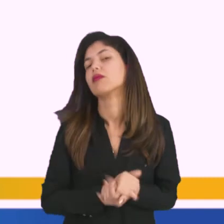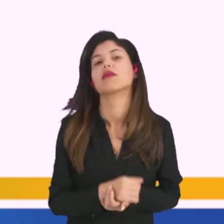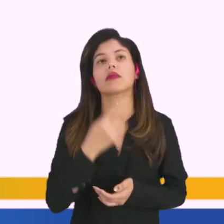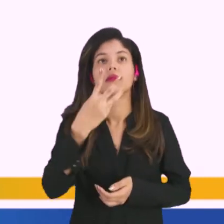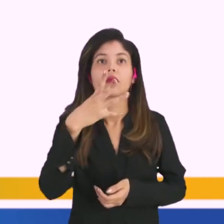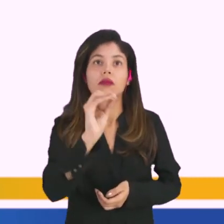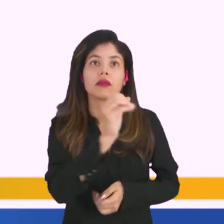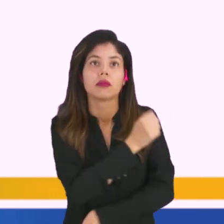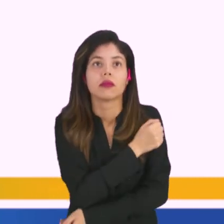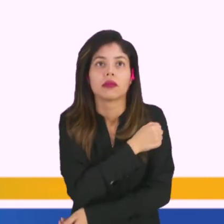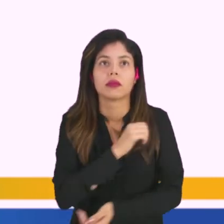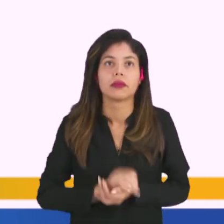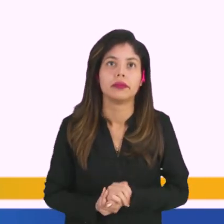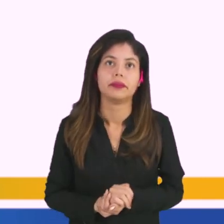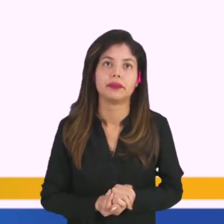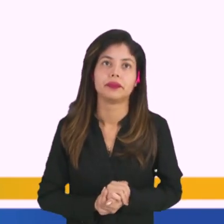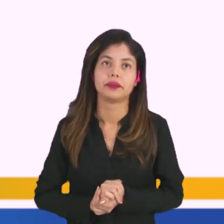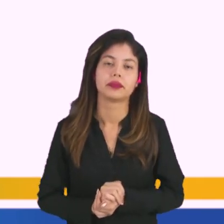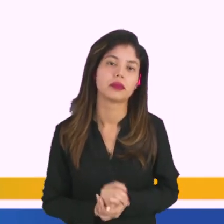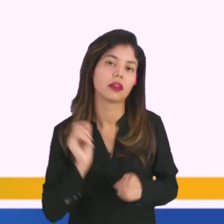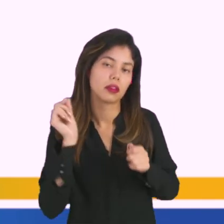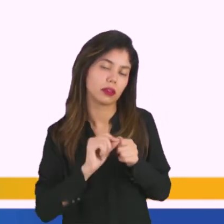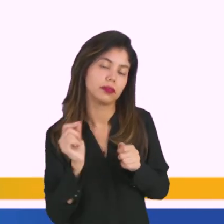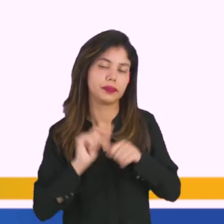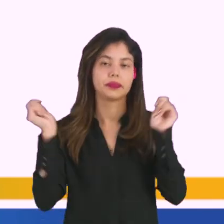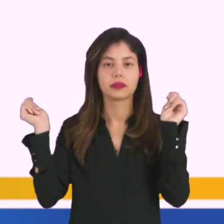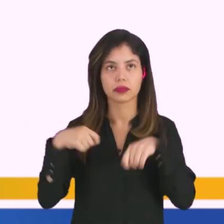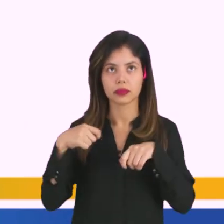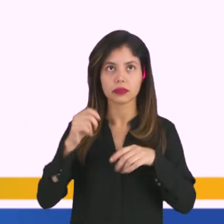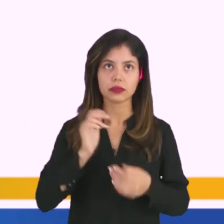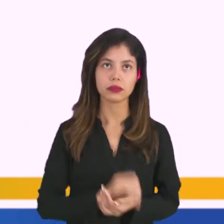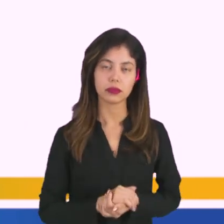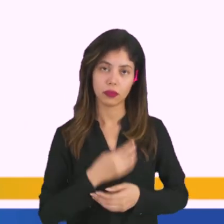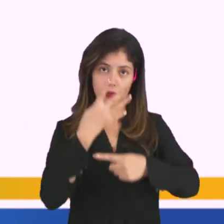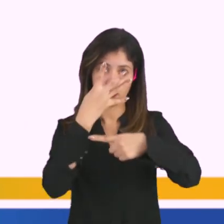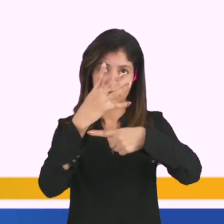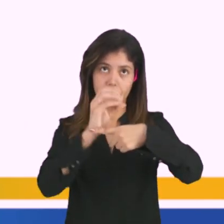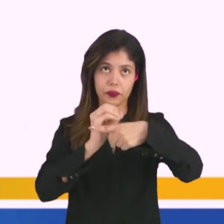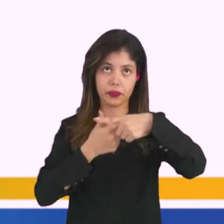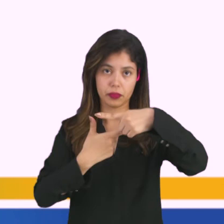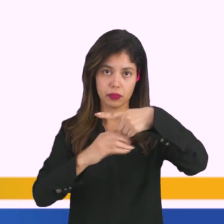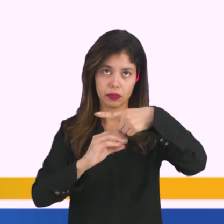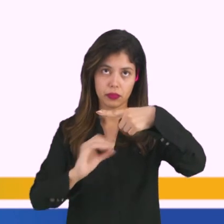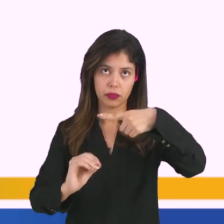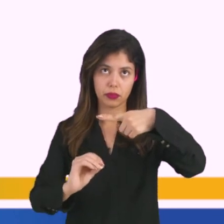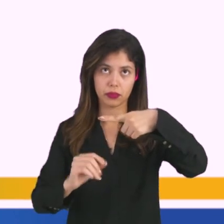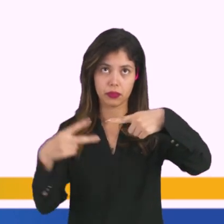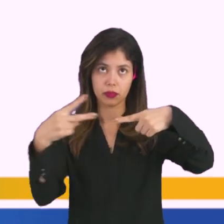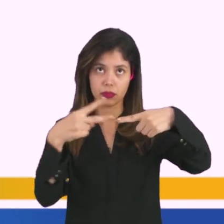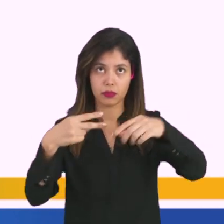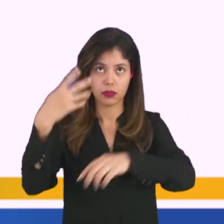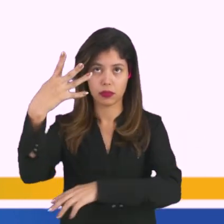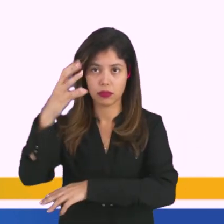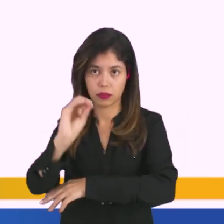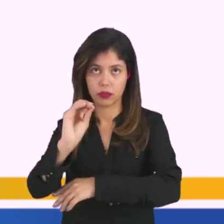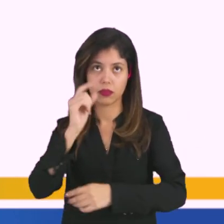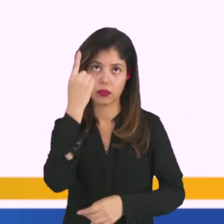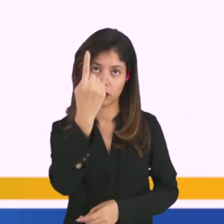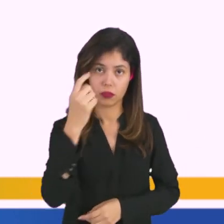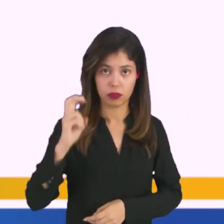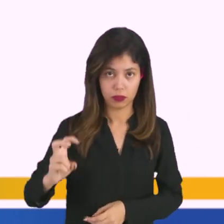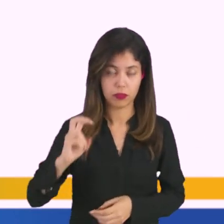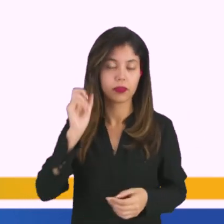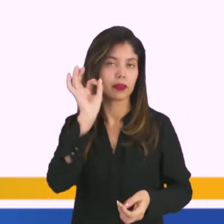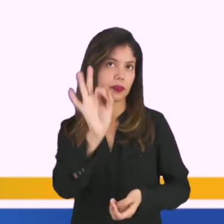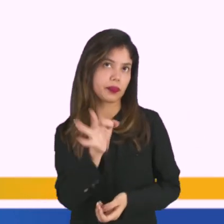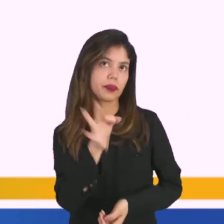seja, 40 alunos. Então, fazendo a probabilidade, temos 40 sobre 200, que é igual a 1 sobre